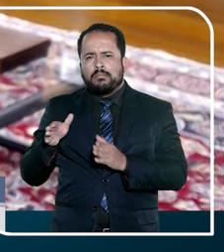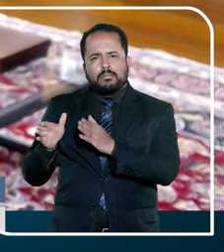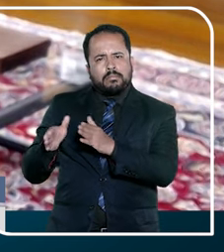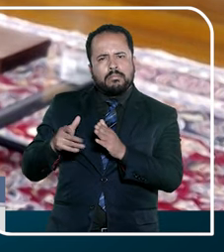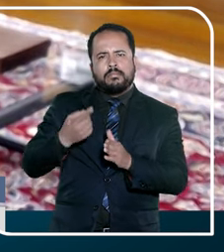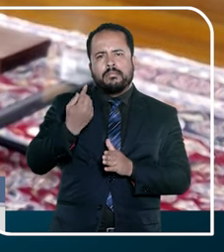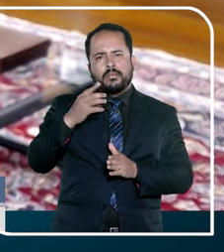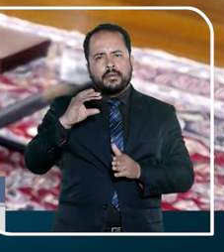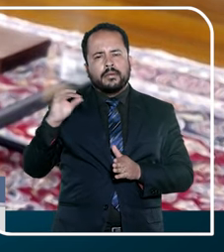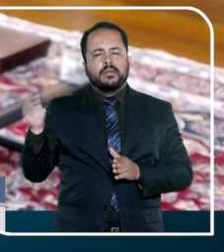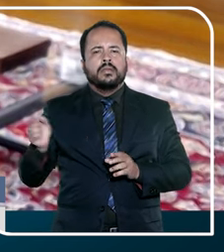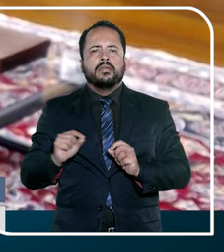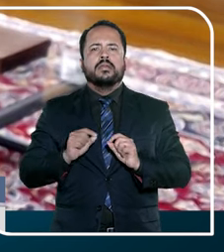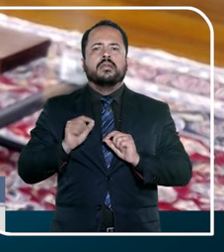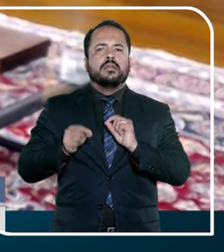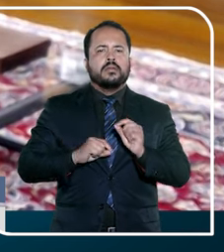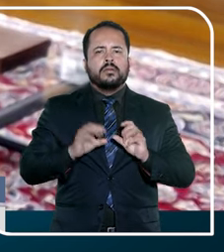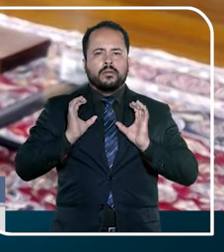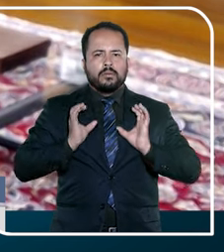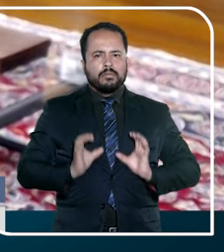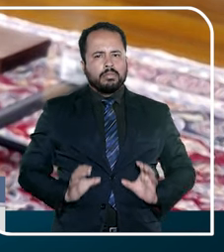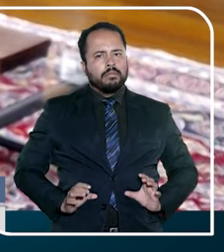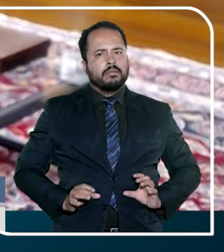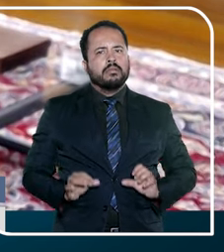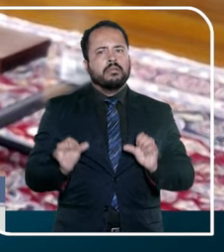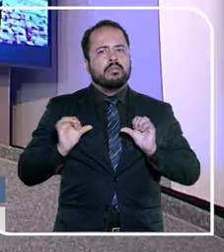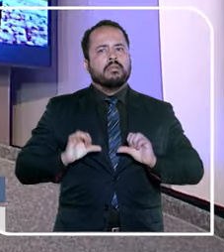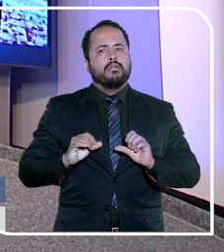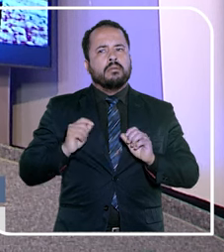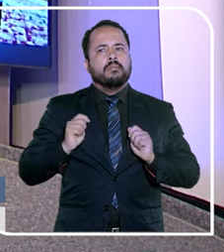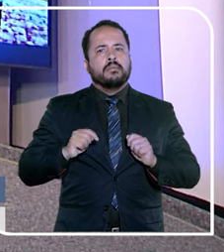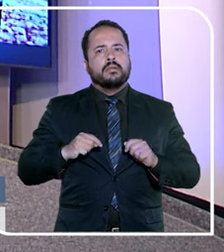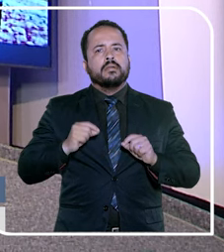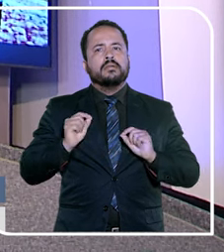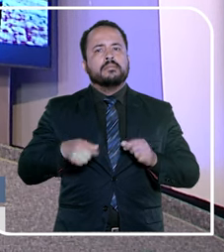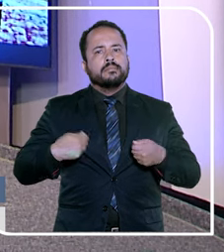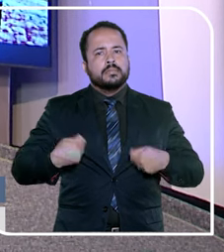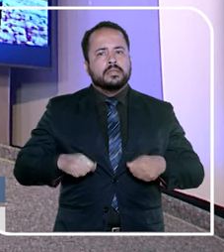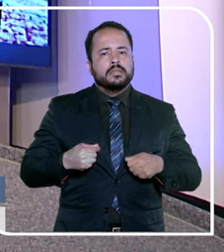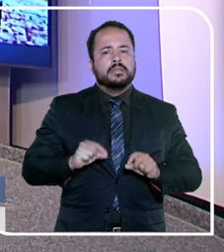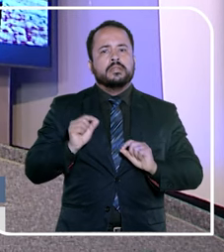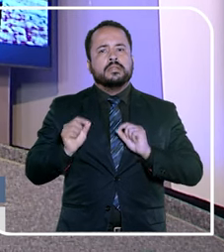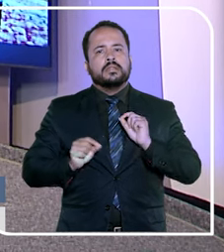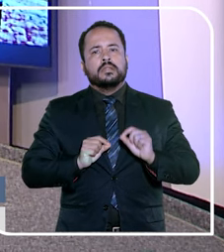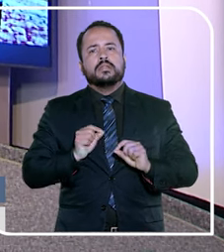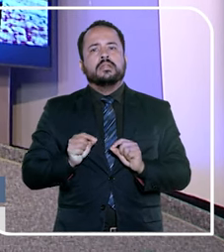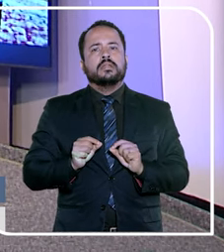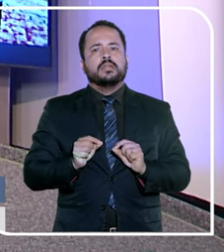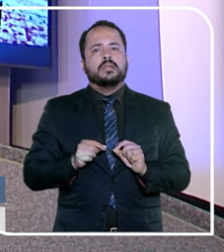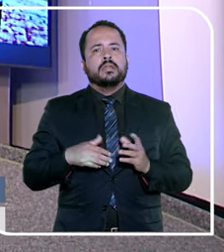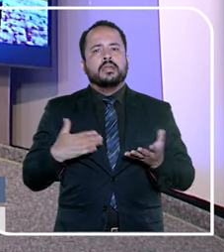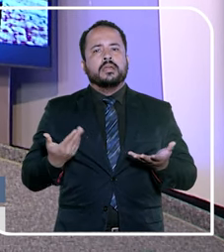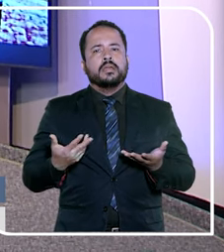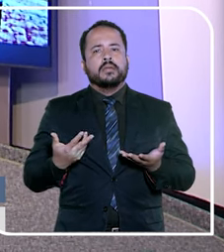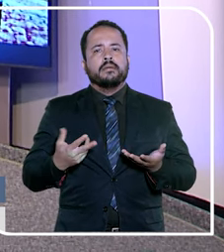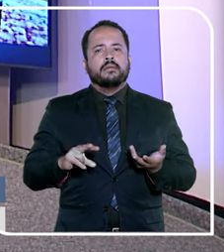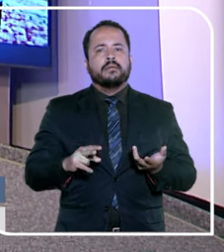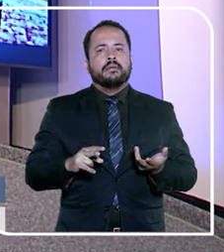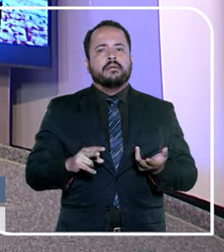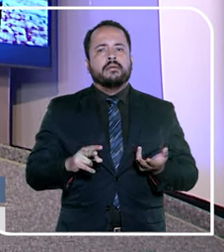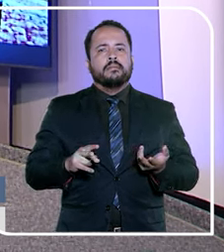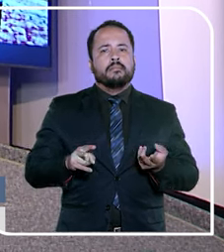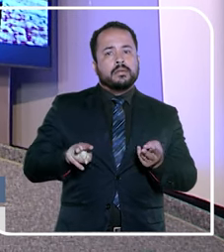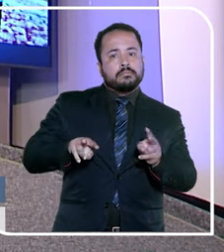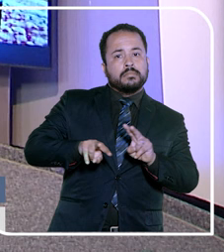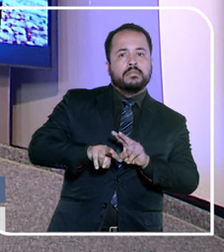reprovabilidade da conduta seja pela necessidade de se dar efetividade à repressão do contrabando de